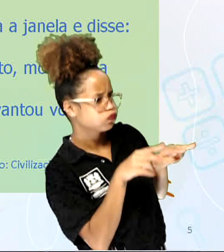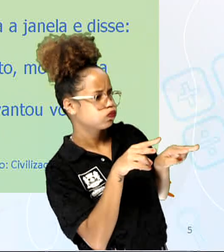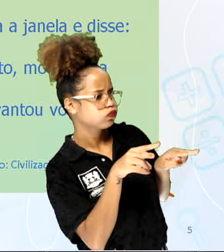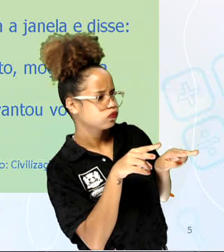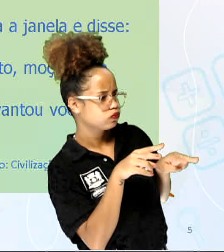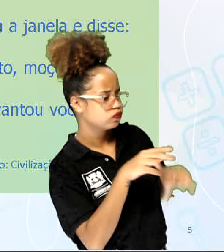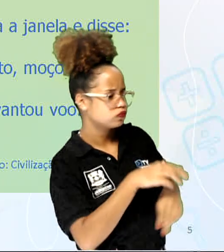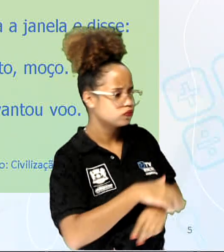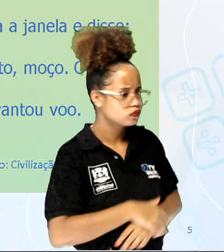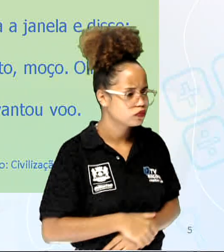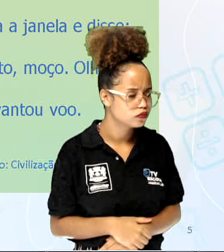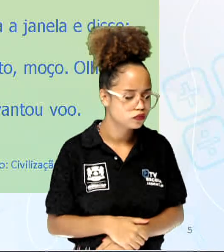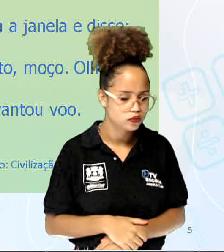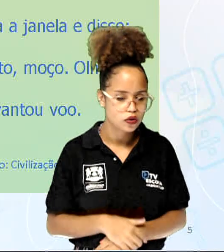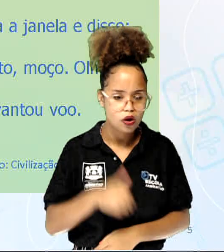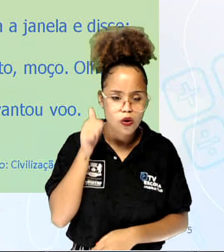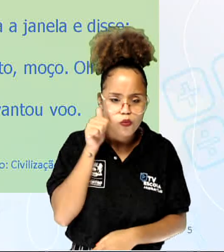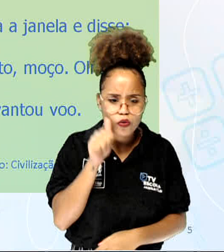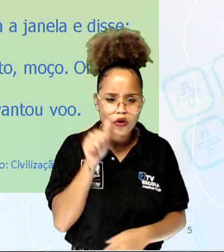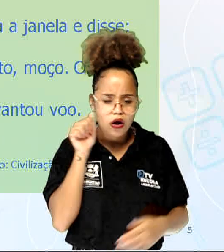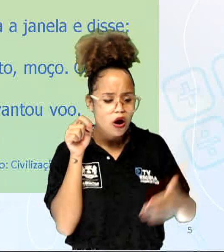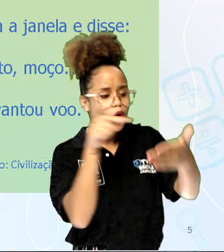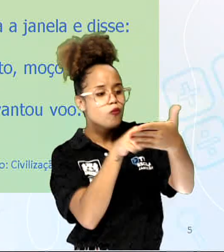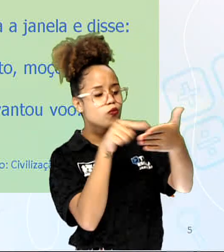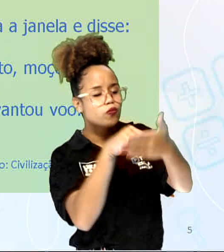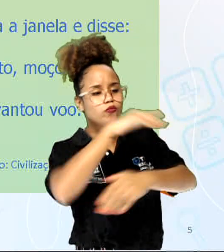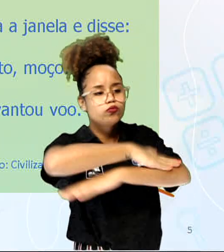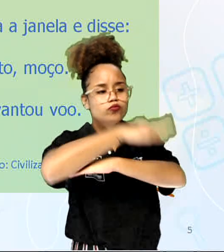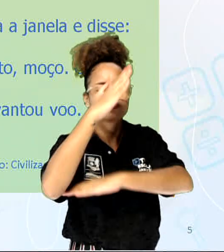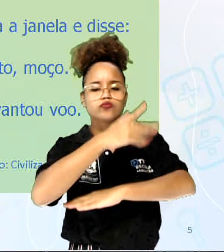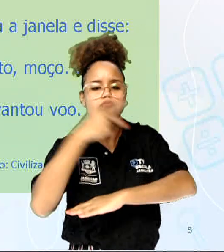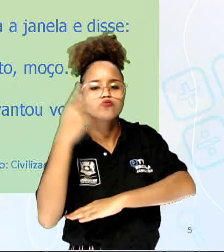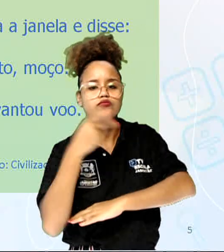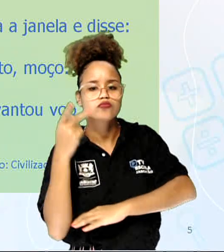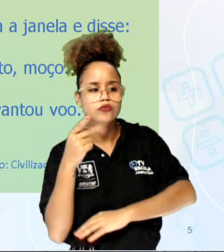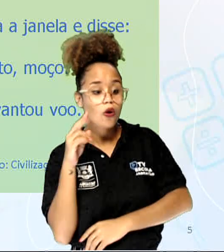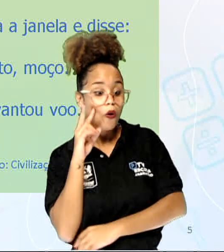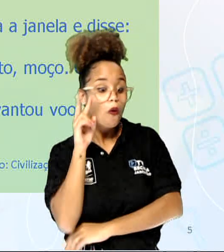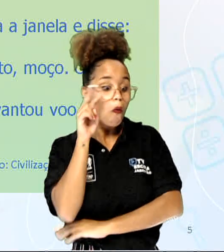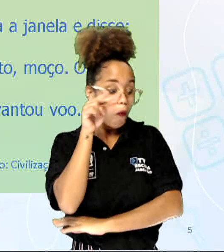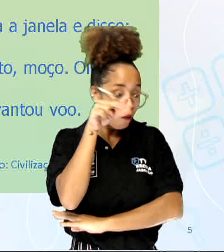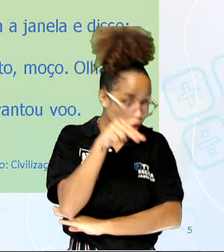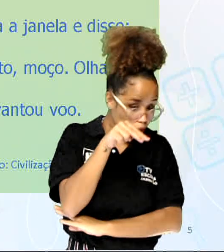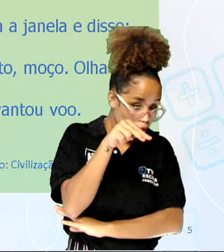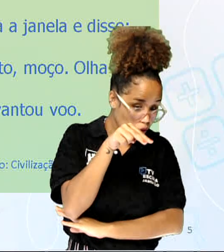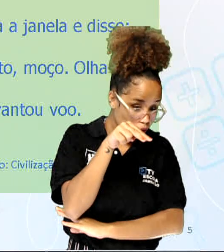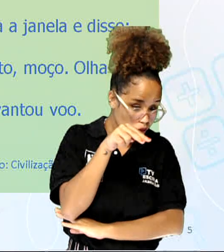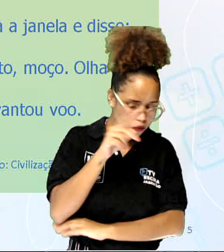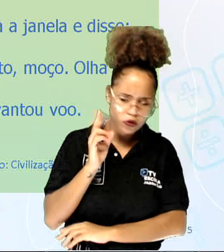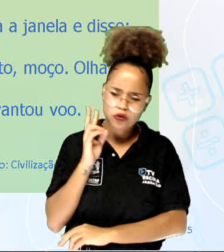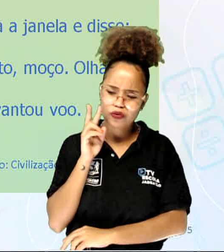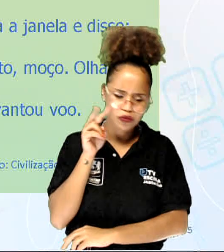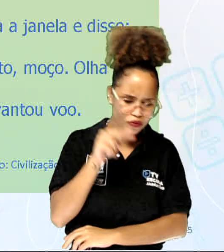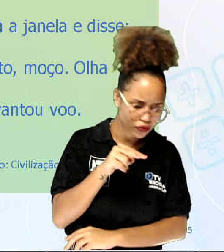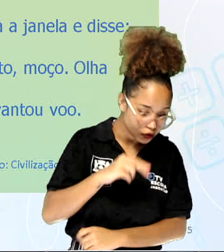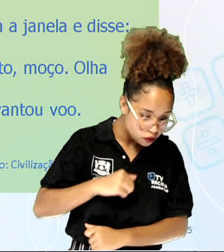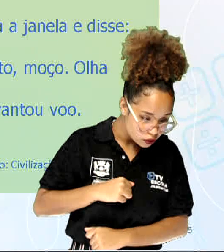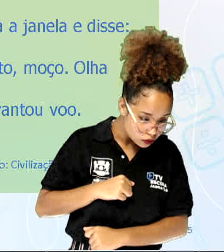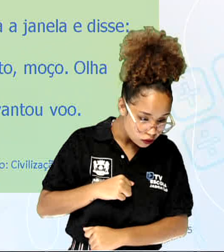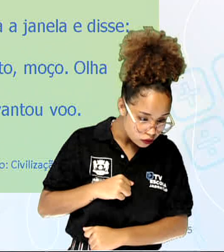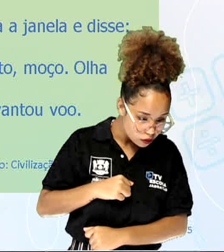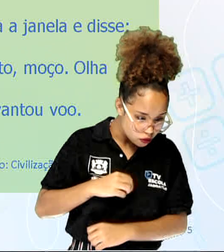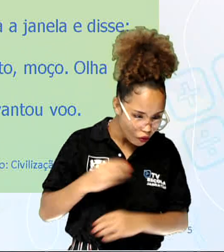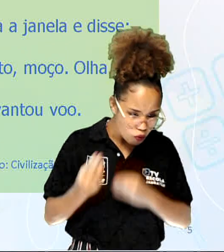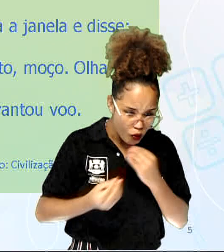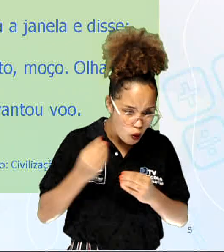eu. Madama apontou para a janela e disse: Olha lá embaixo. Eu olhei e ela acrescentou: Como